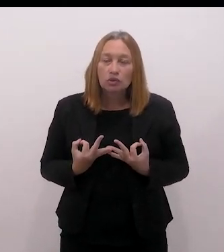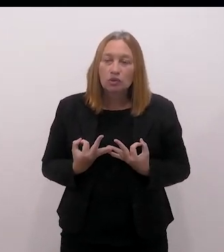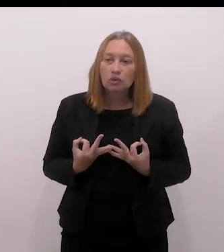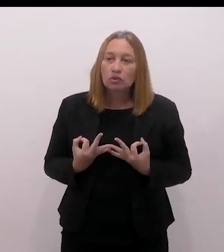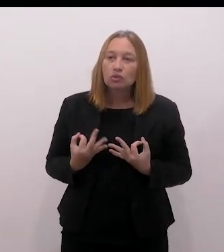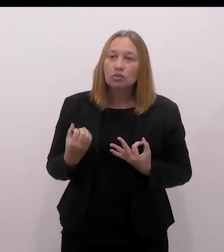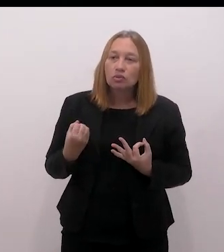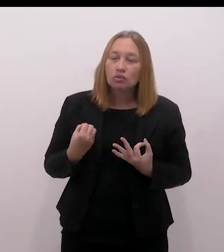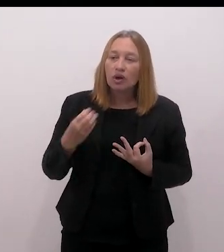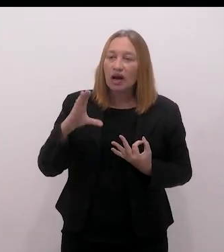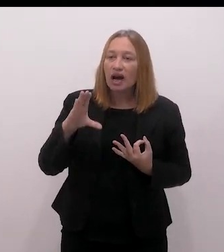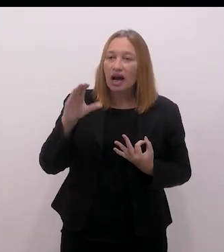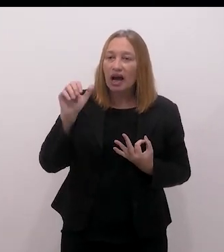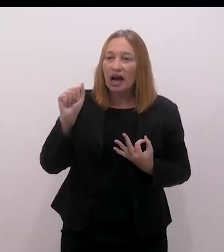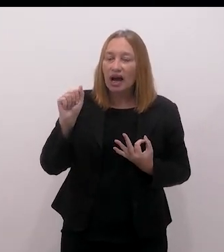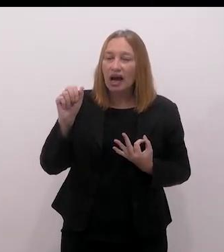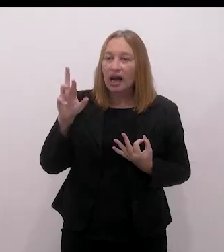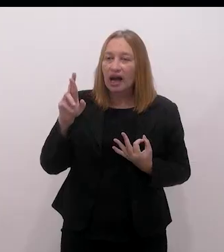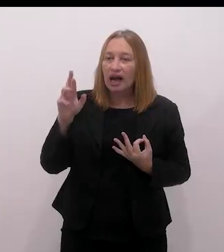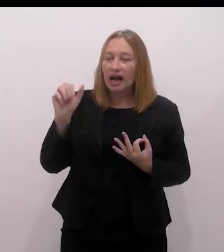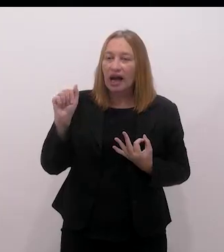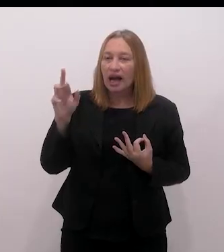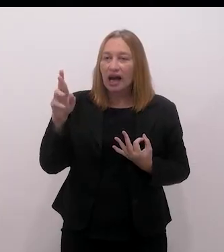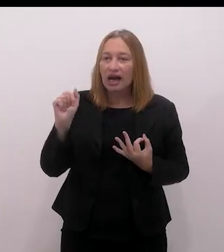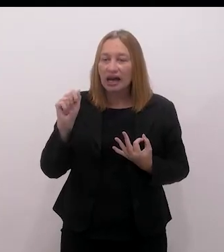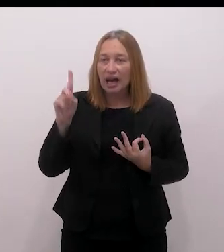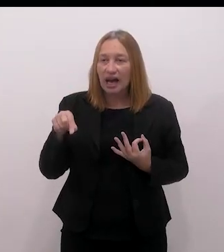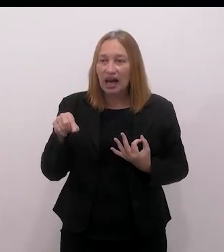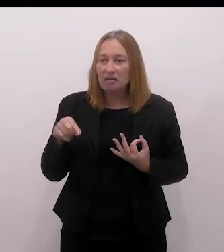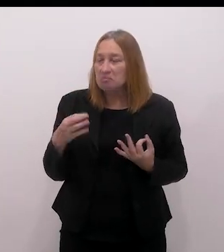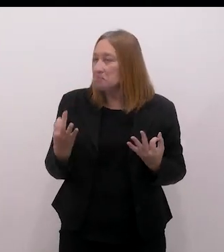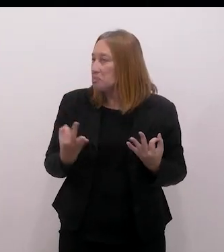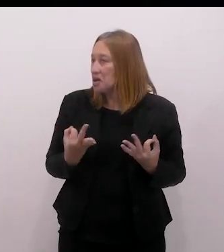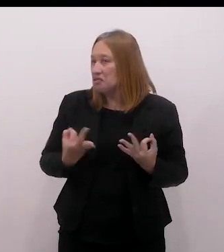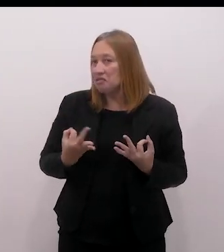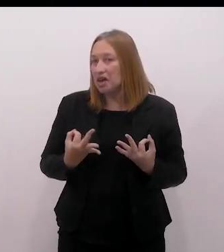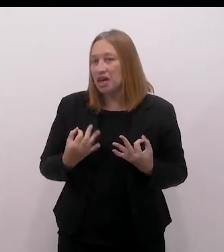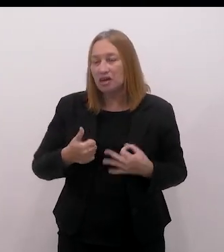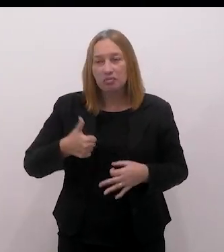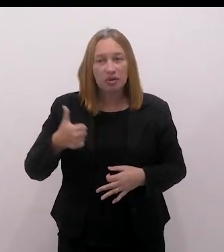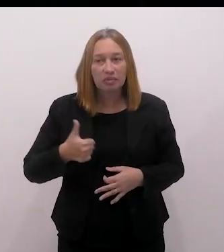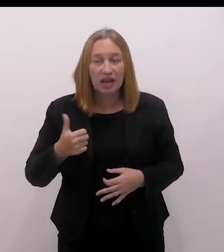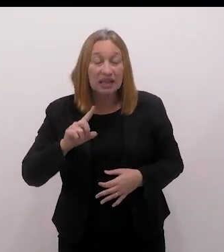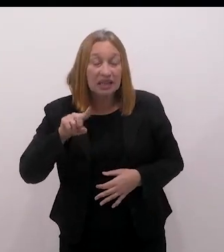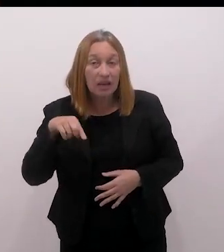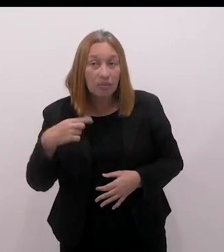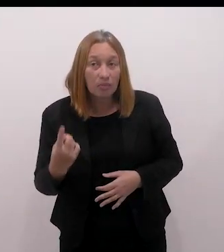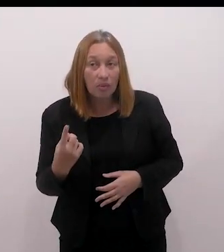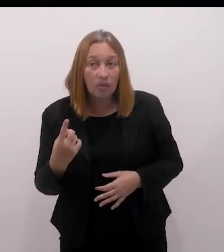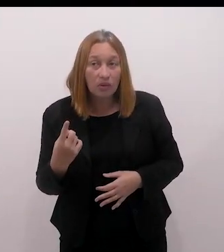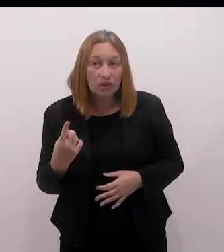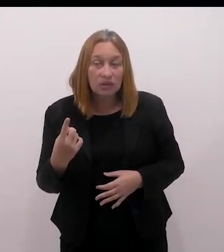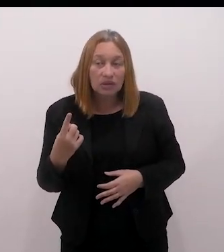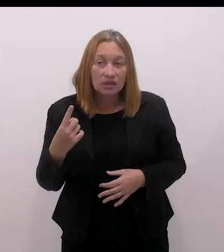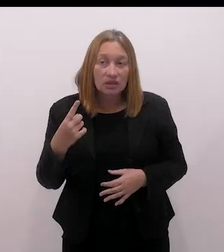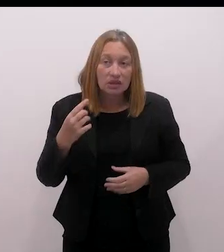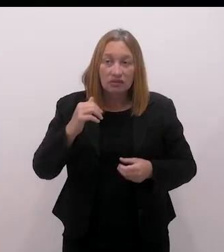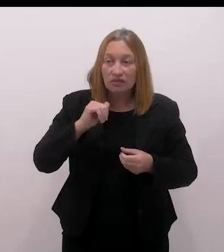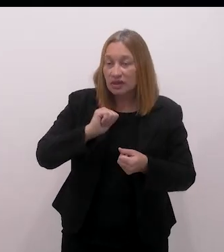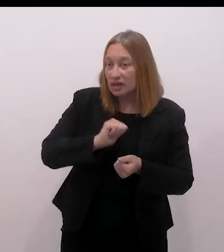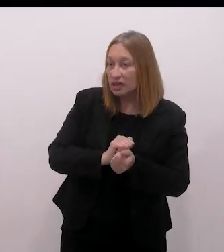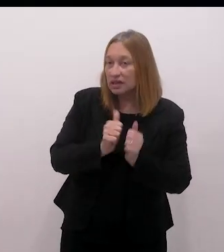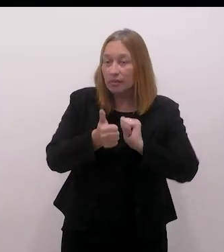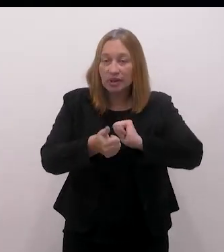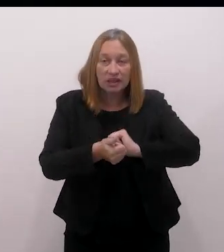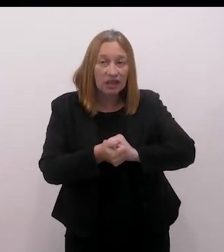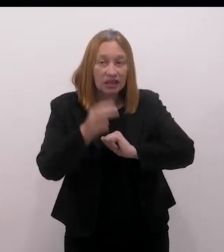Aí o número do Carcará, que é aquele número que é o que eu mais gosto dessa peça, assim... Esse, então, foi o que veio primeiro, né? Depois eu não